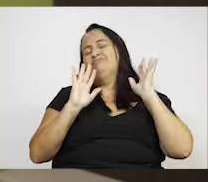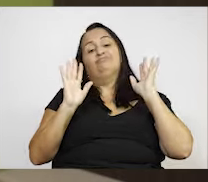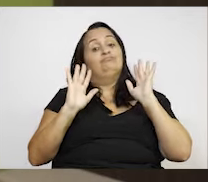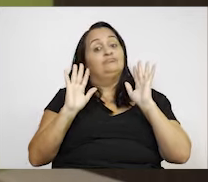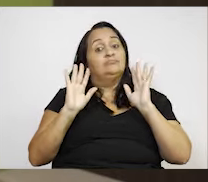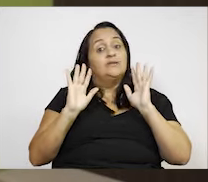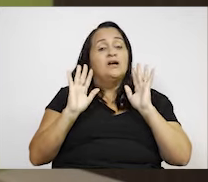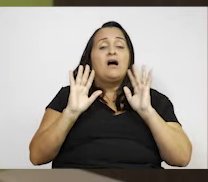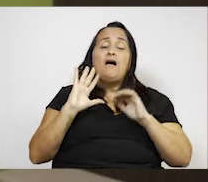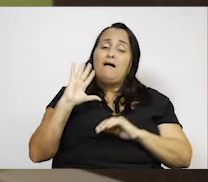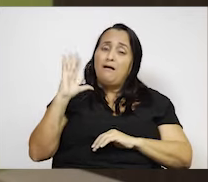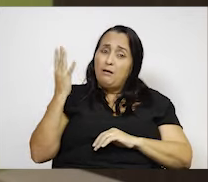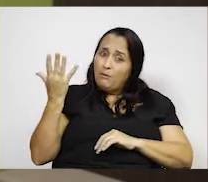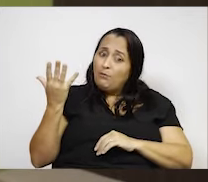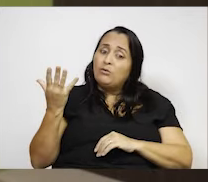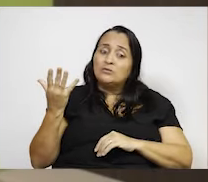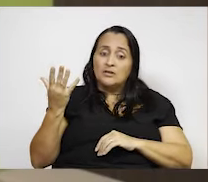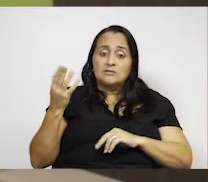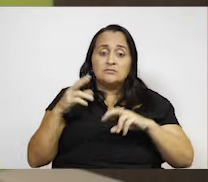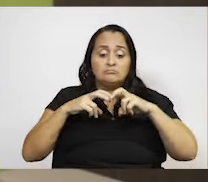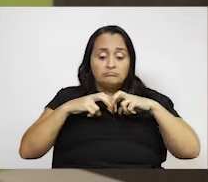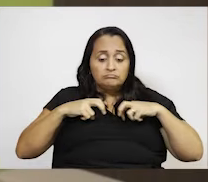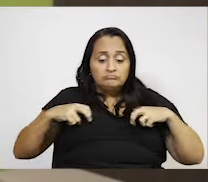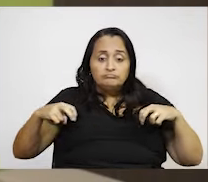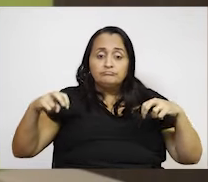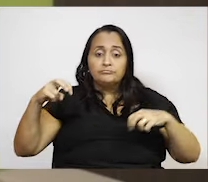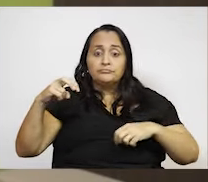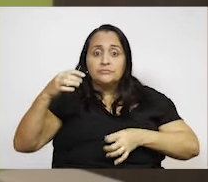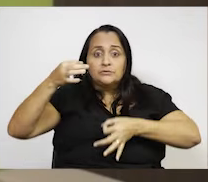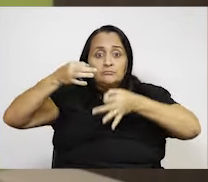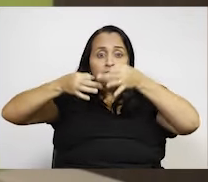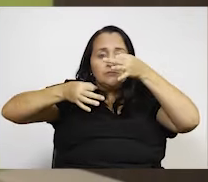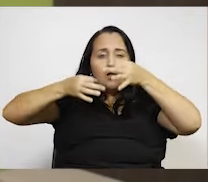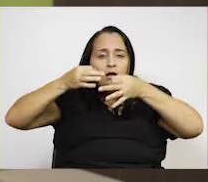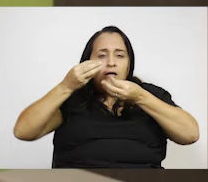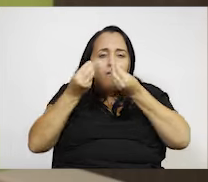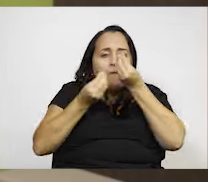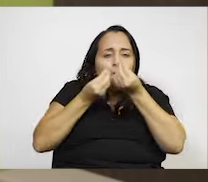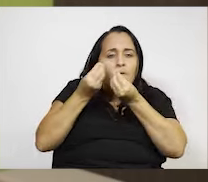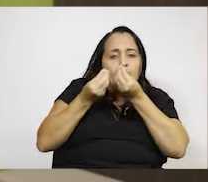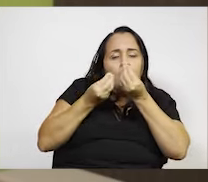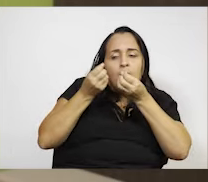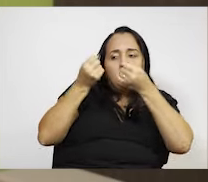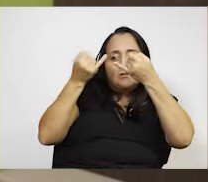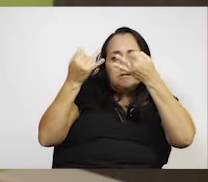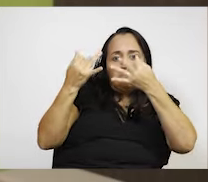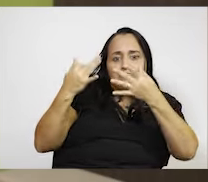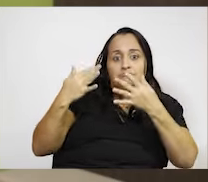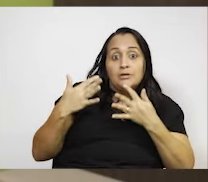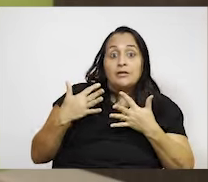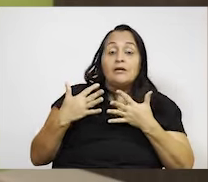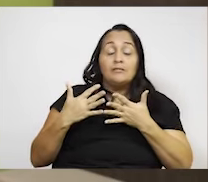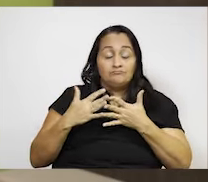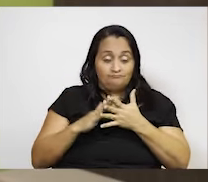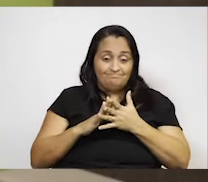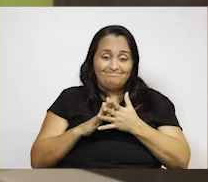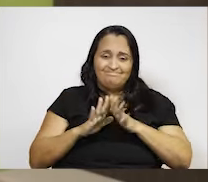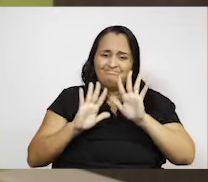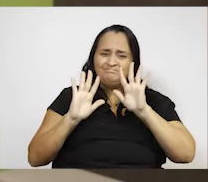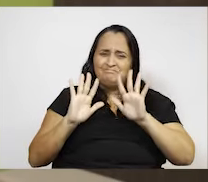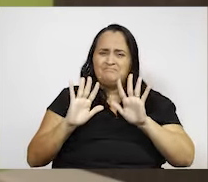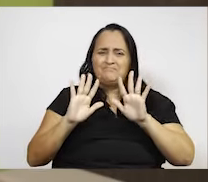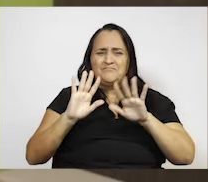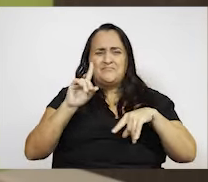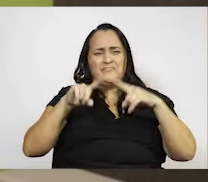isso também acontece dentro de uma redação de jornal. Só que não no nível como a gente vê, às vezes,